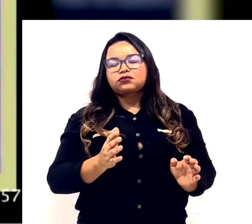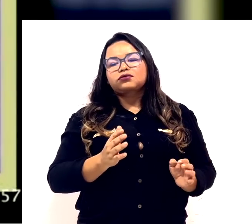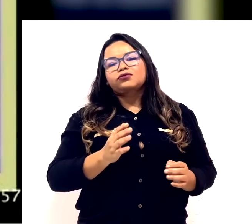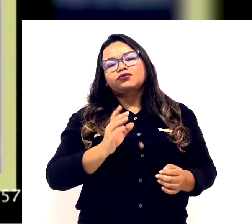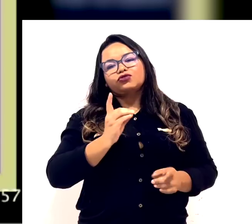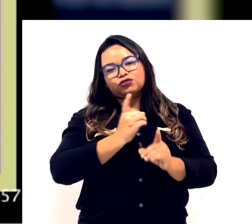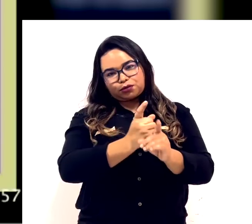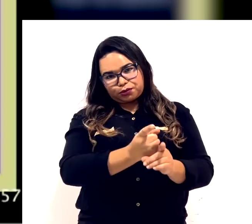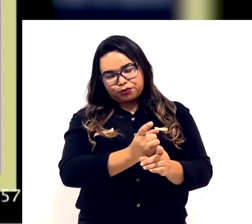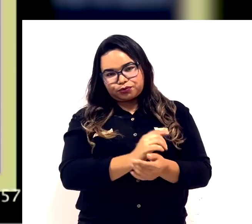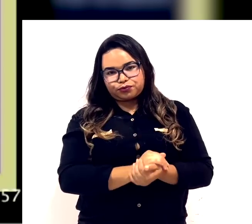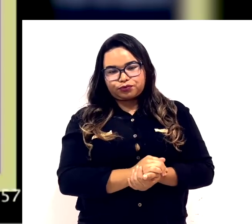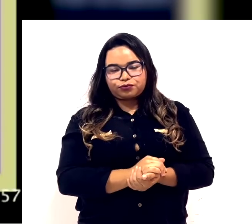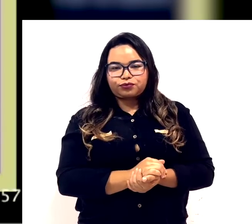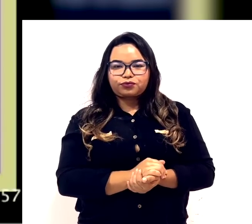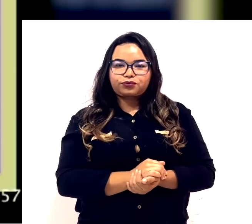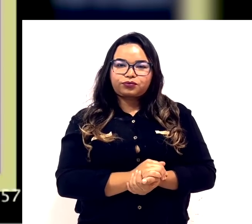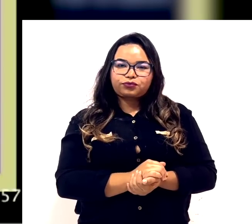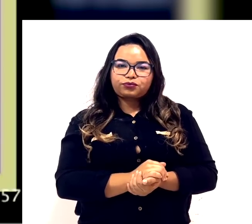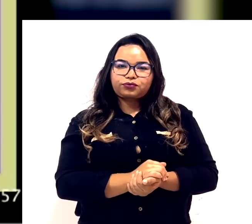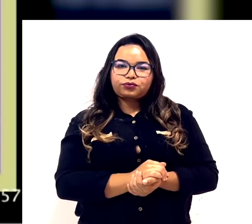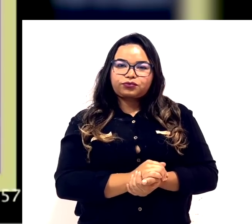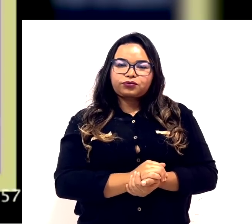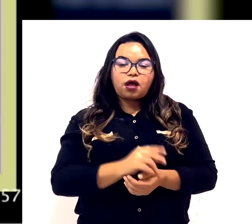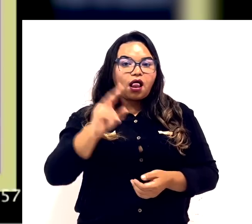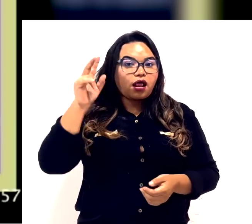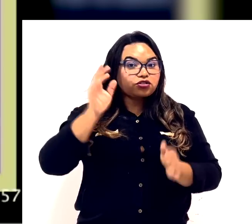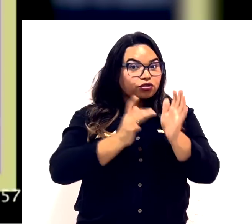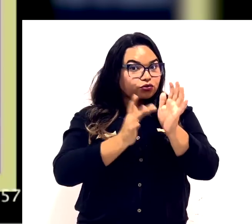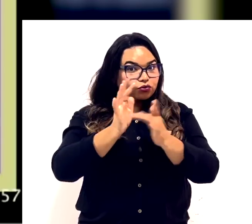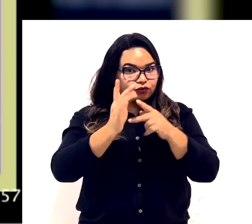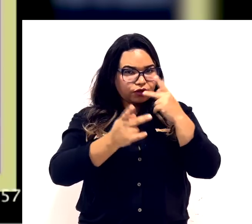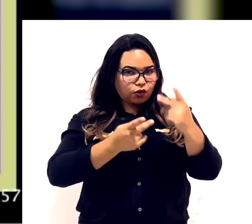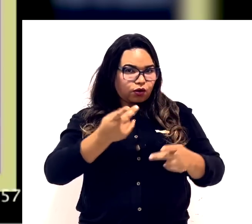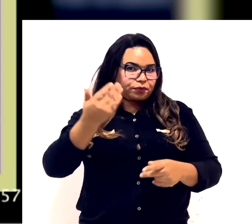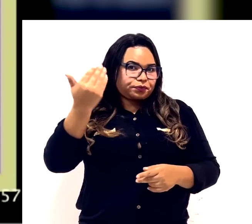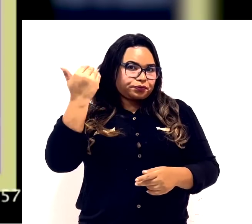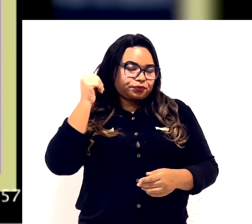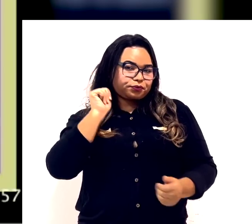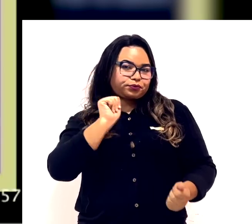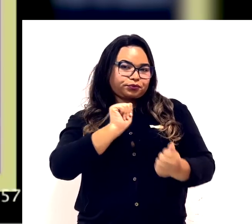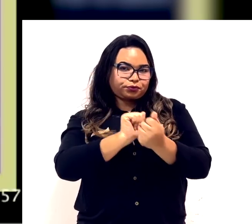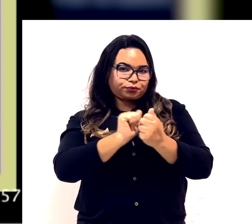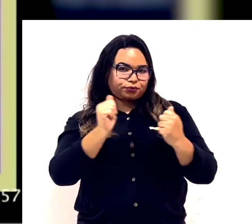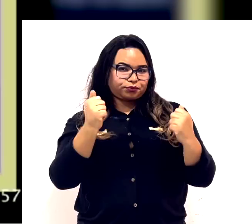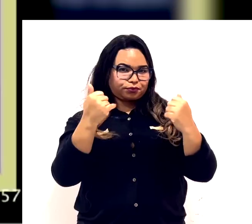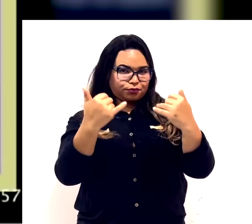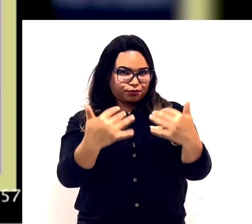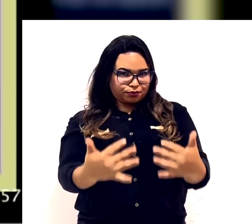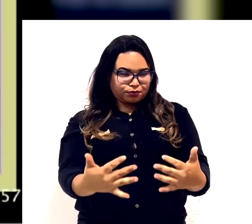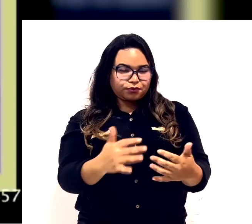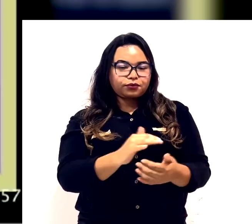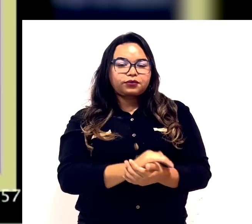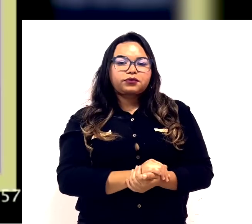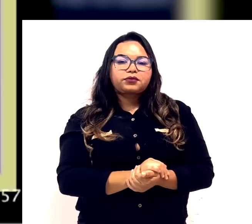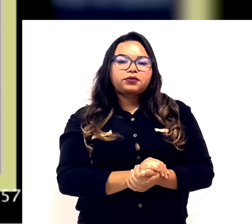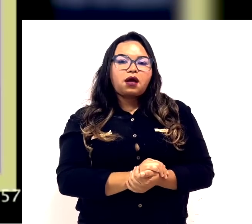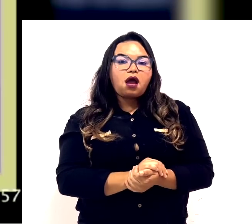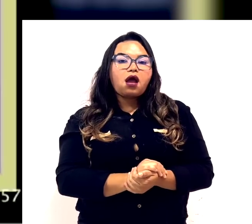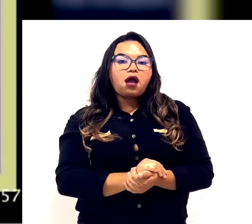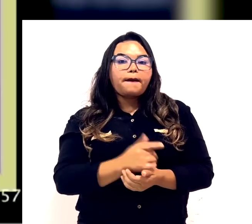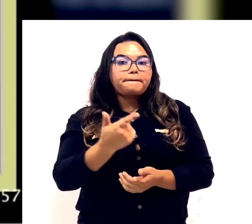estava convosco? E agora vós sabeis o que o detém, para que a seu próprio tempo seja manifestado.